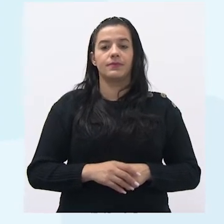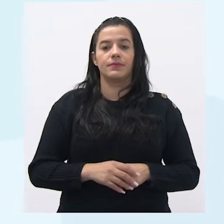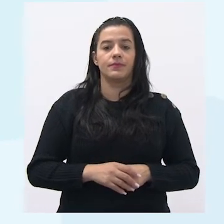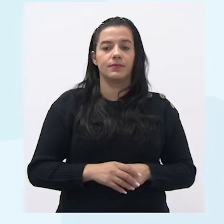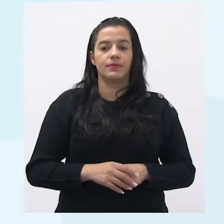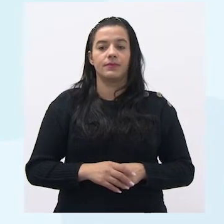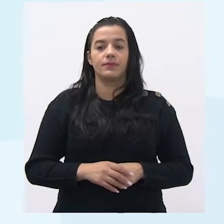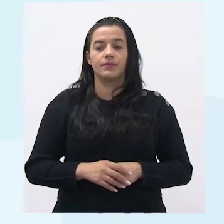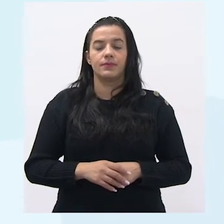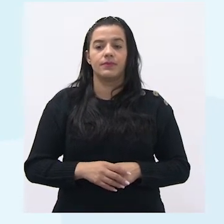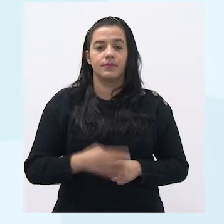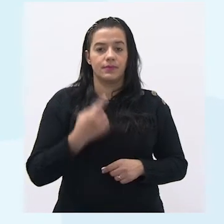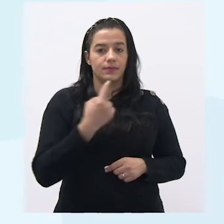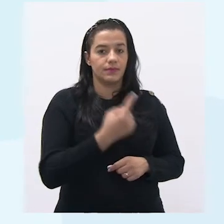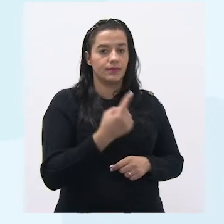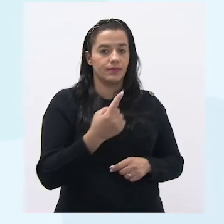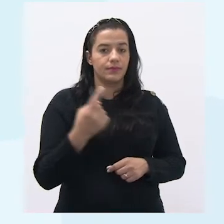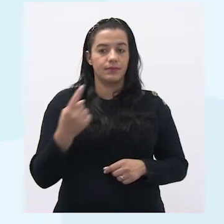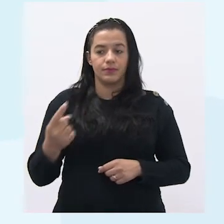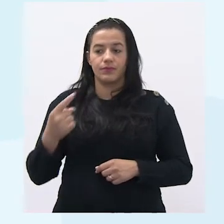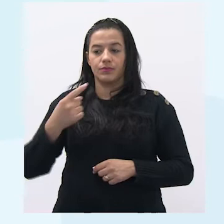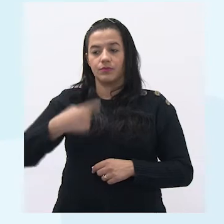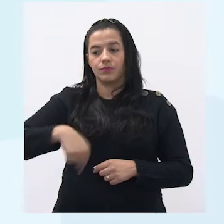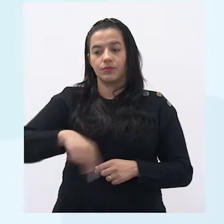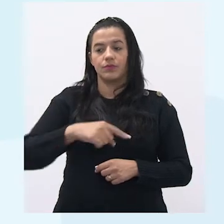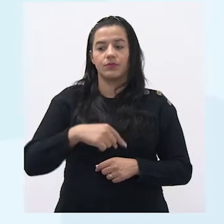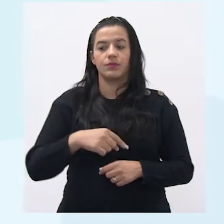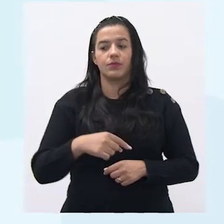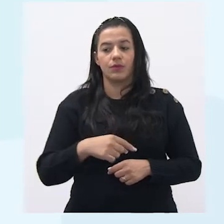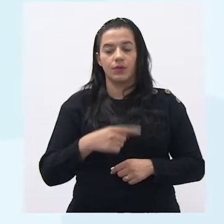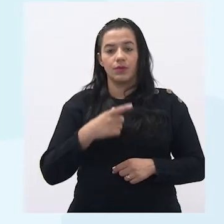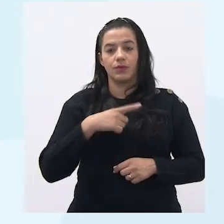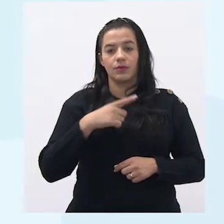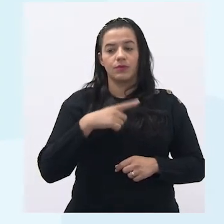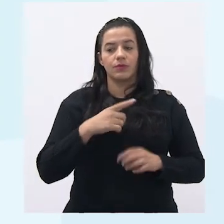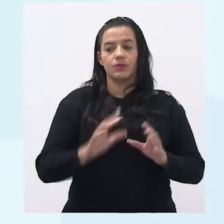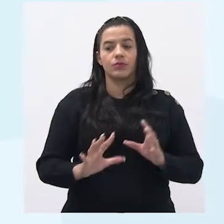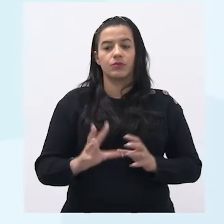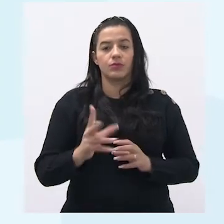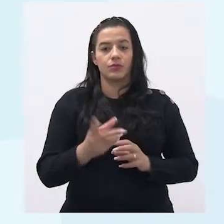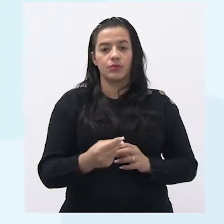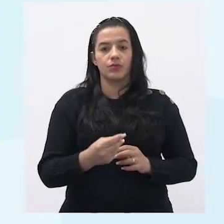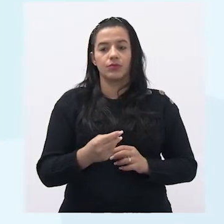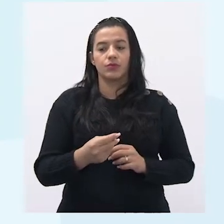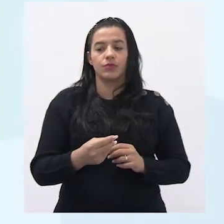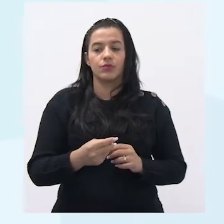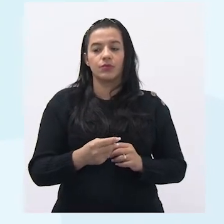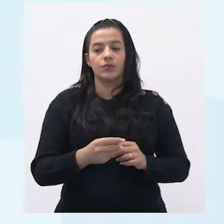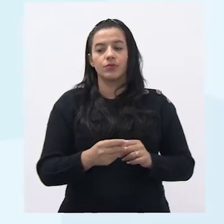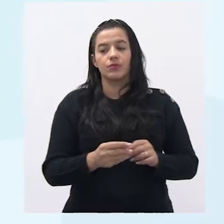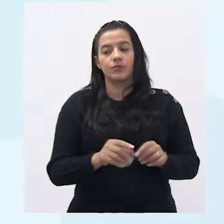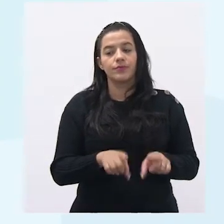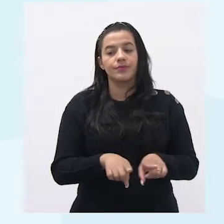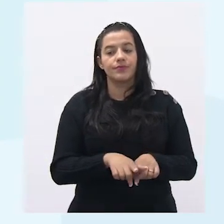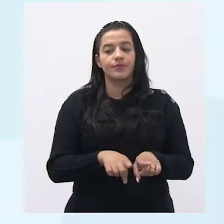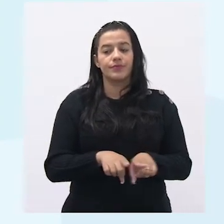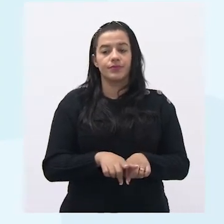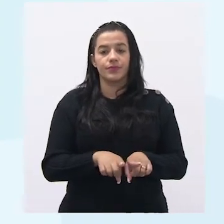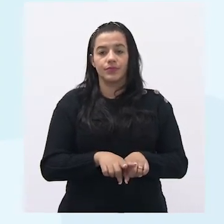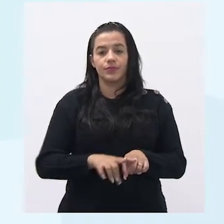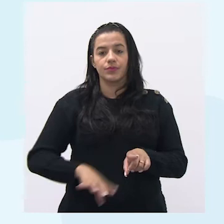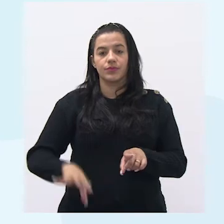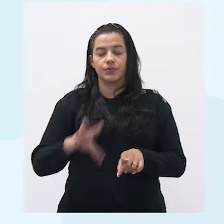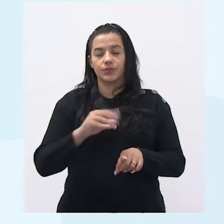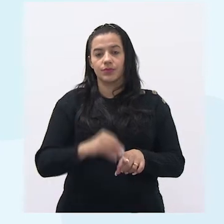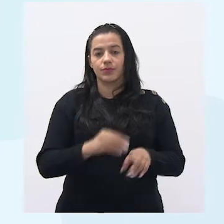E cabe a nós, unidade escolar, professores, né, a prática educativa em todos os componentes,